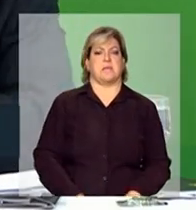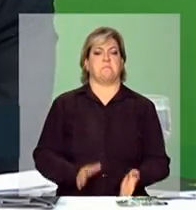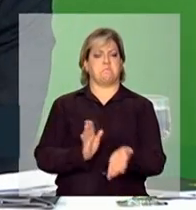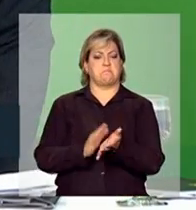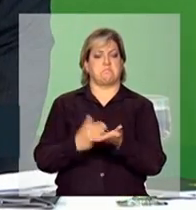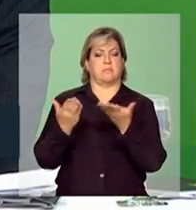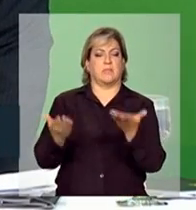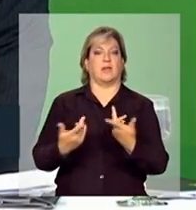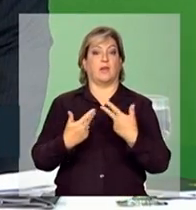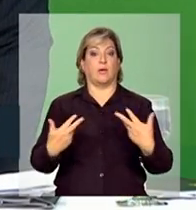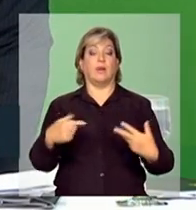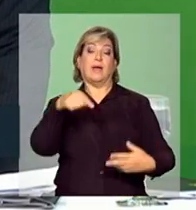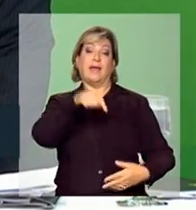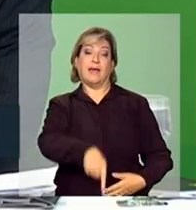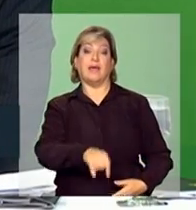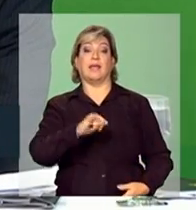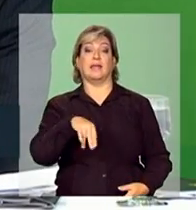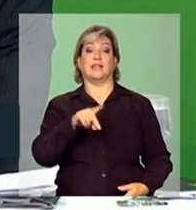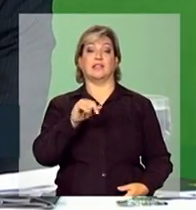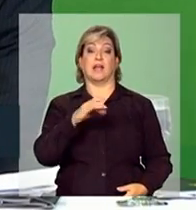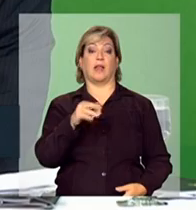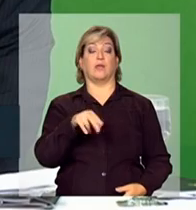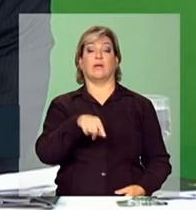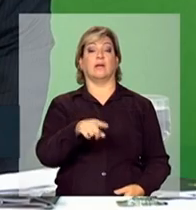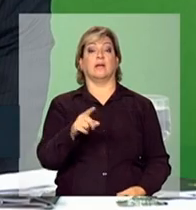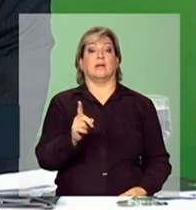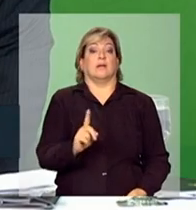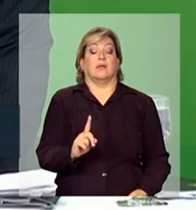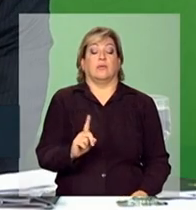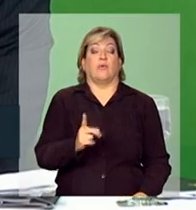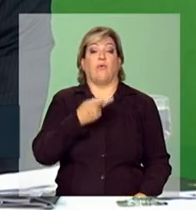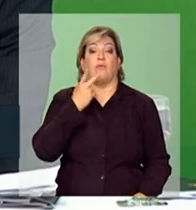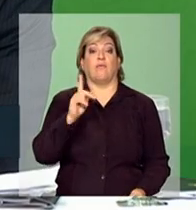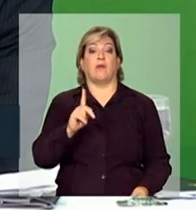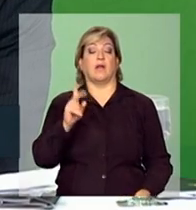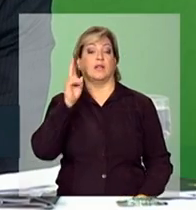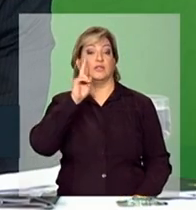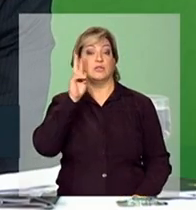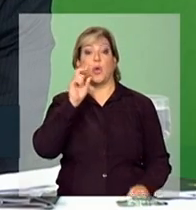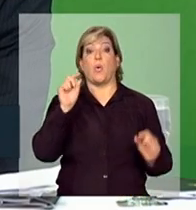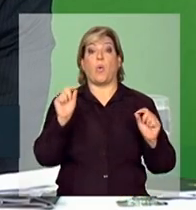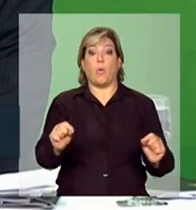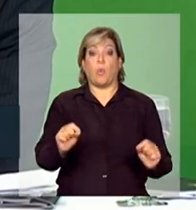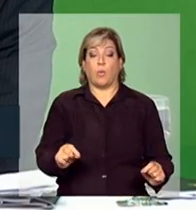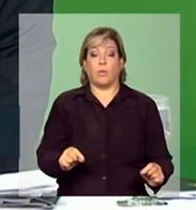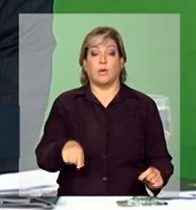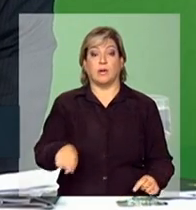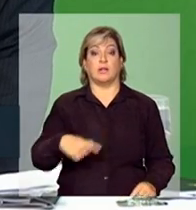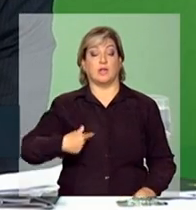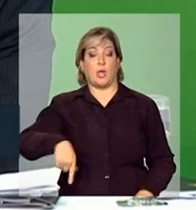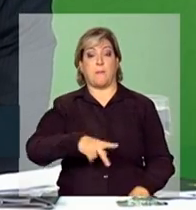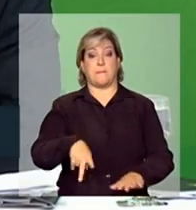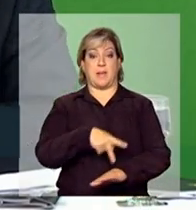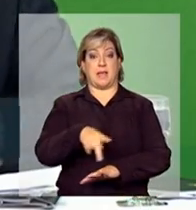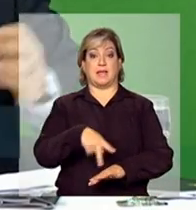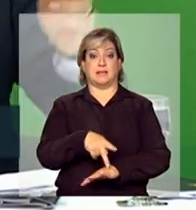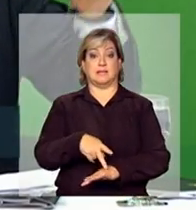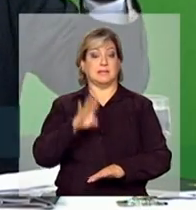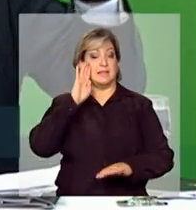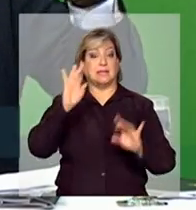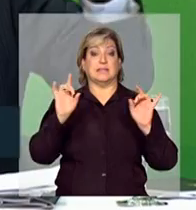neste indicador ele não é consistente no naquilo que diz respeito ao nosso país